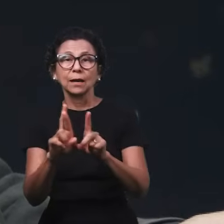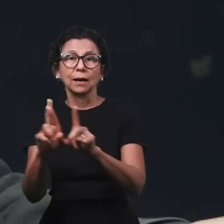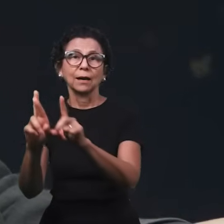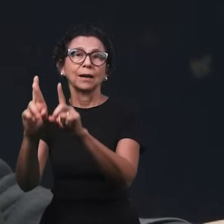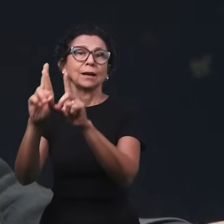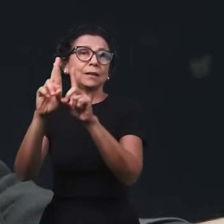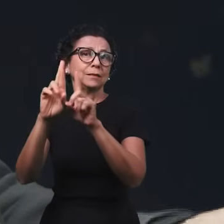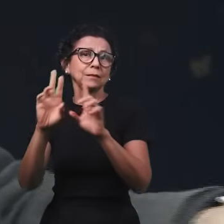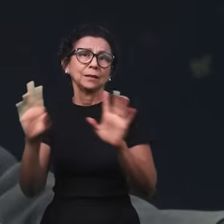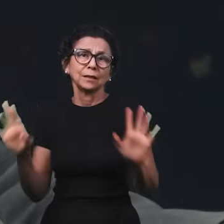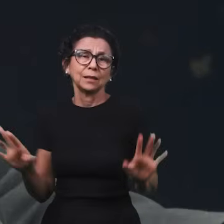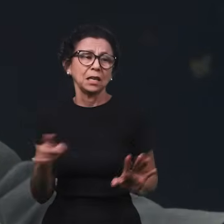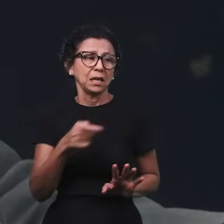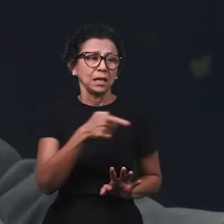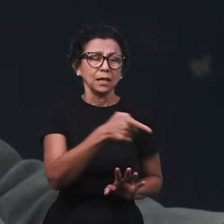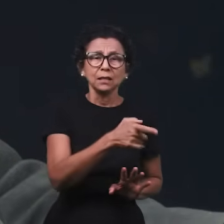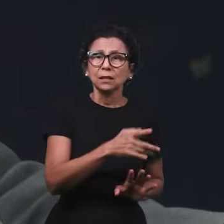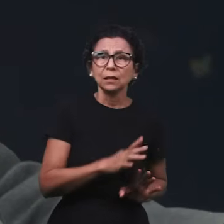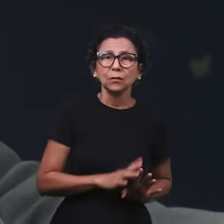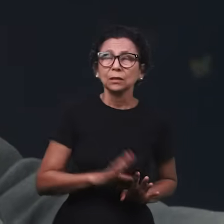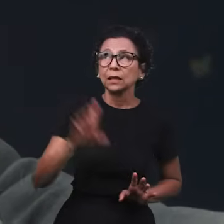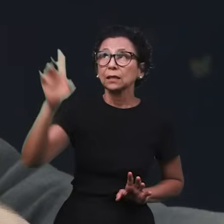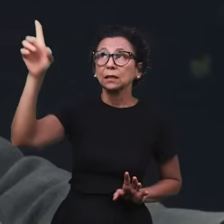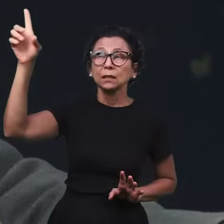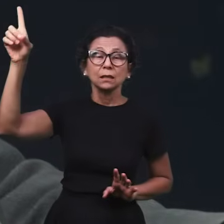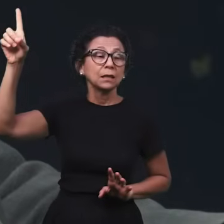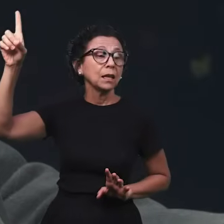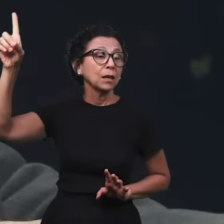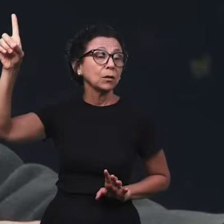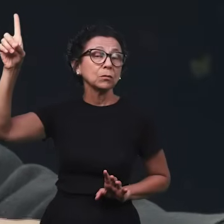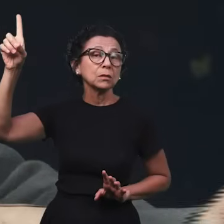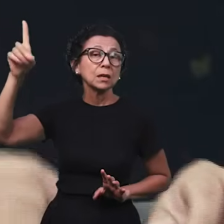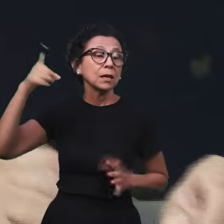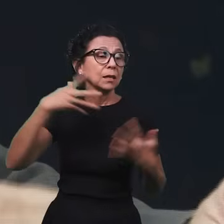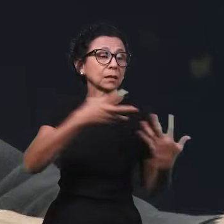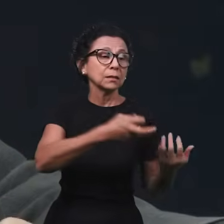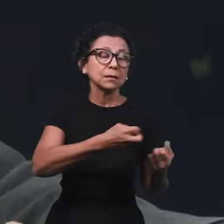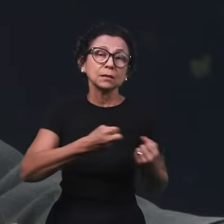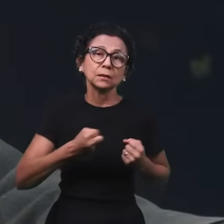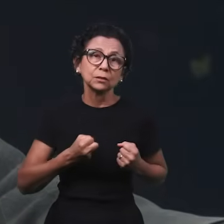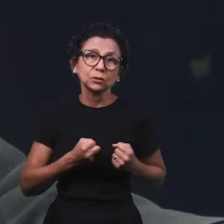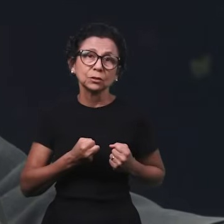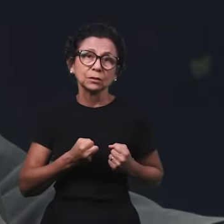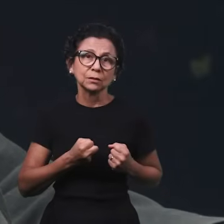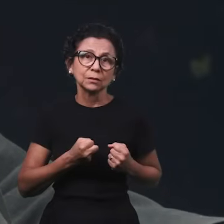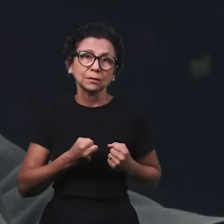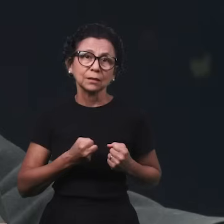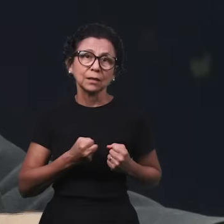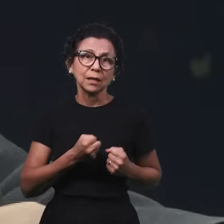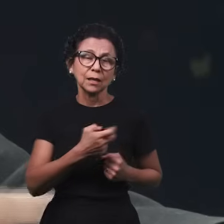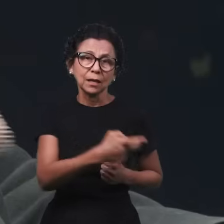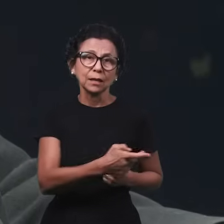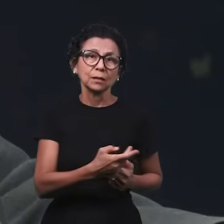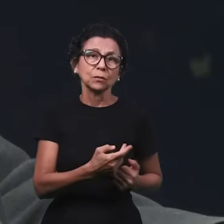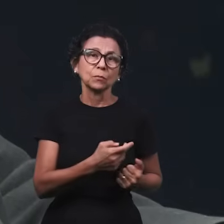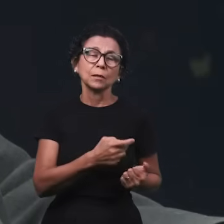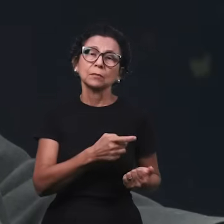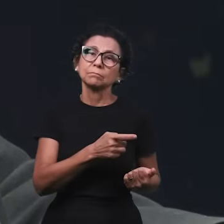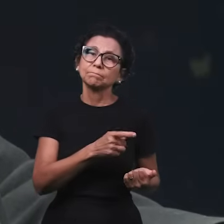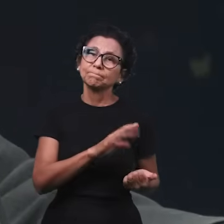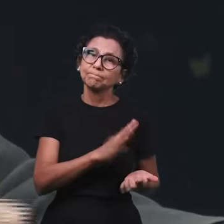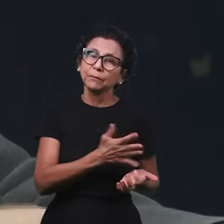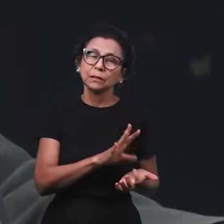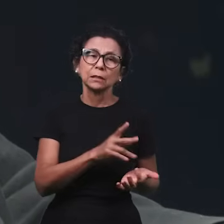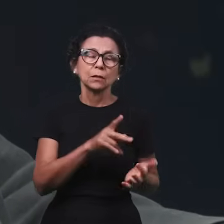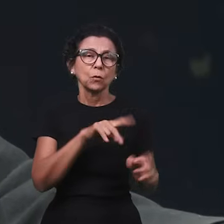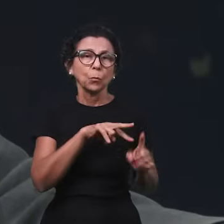o homem procura um Deus que anda com ele. E ele tenta justificar isso, às vezes, pela palavra, relativizar a palavra. Mas quando nós encontramos essa obra